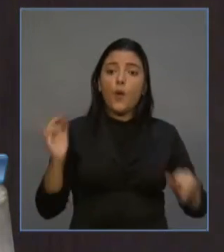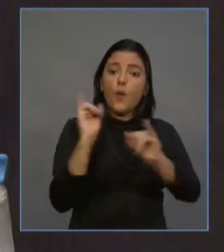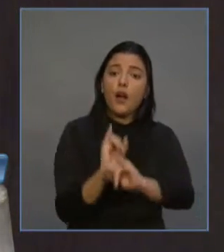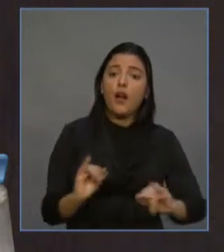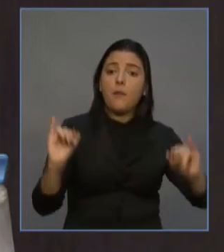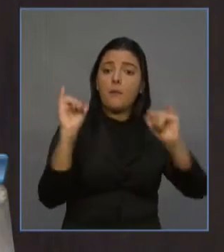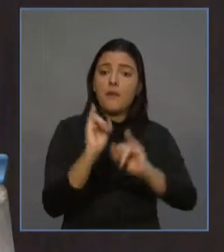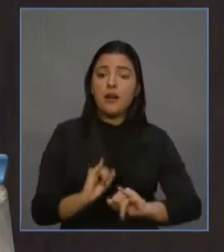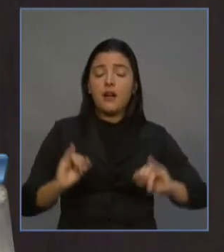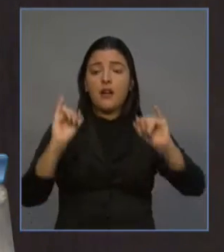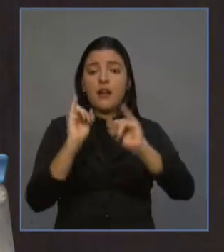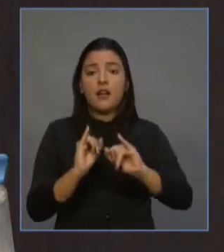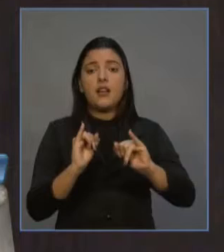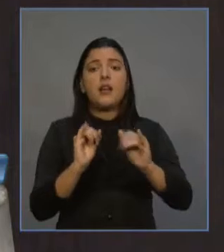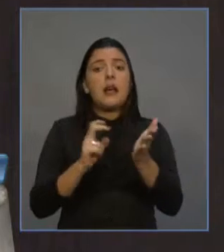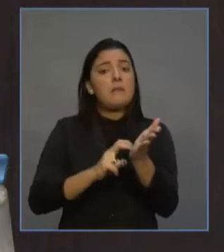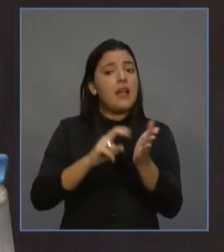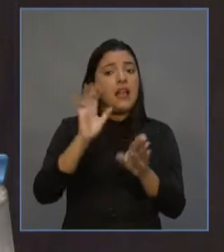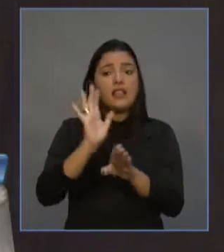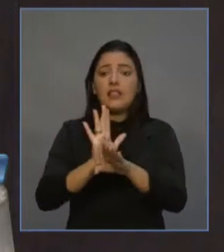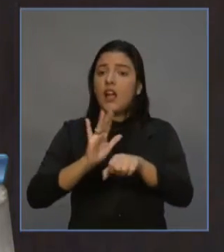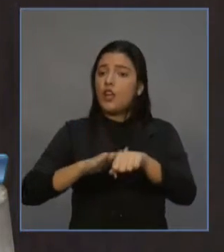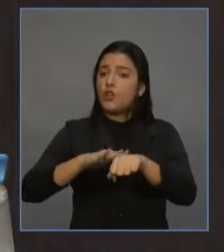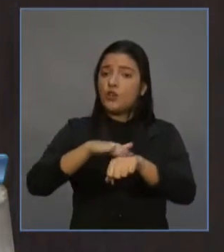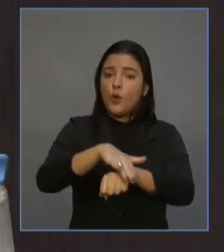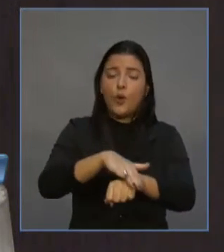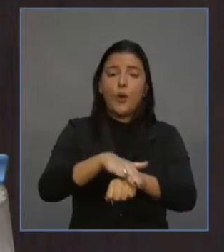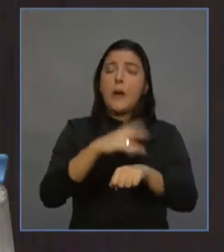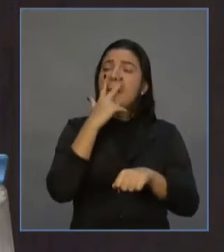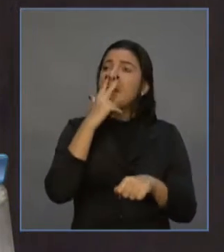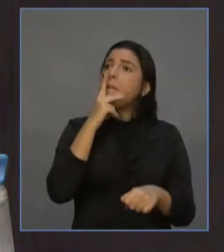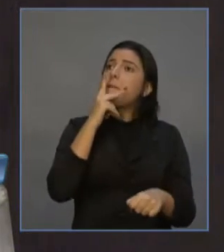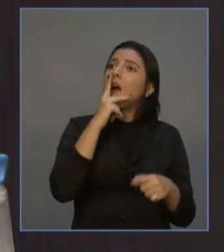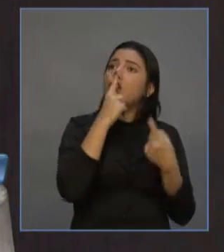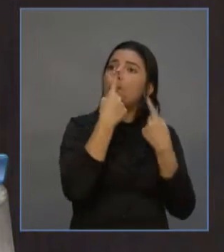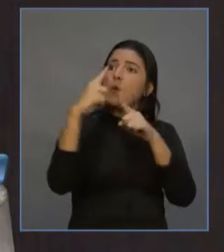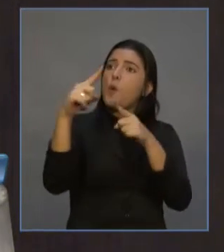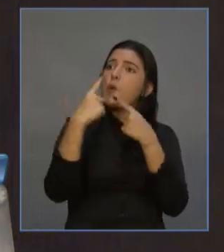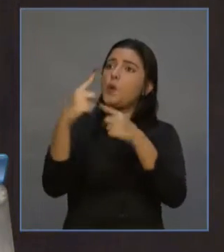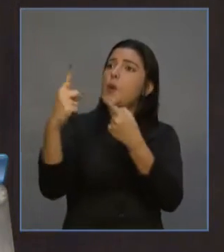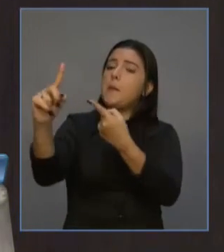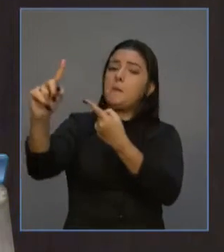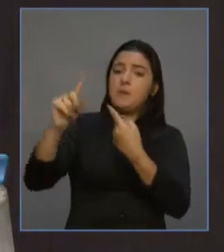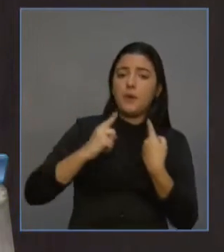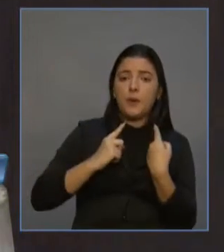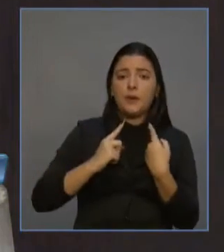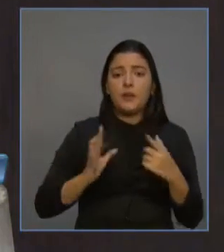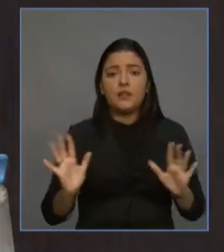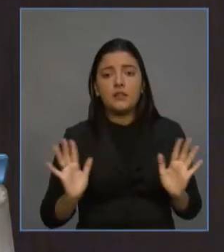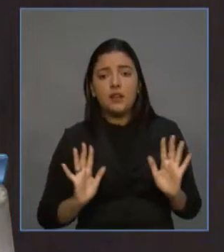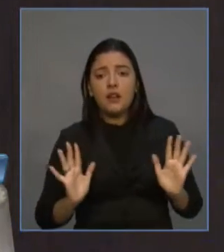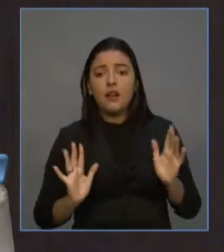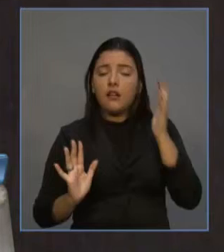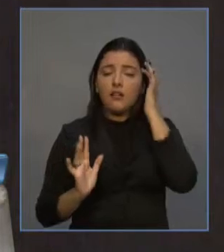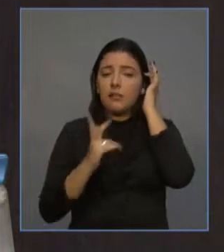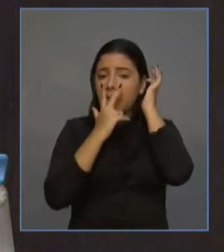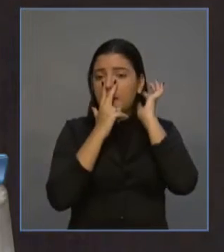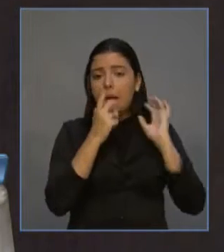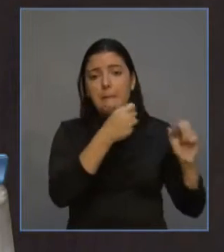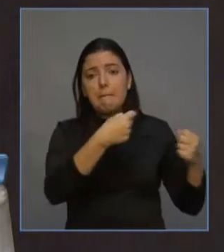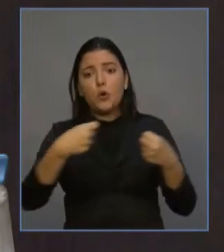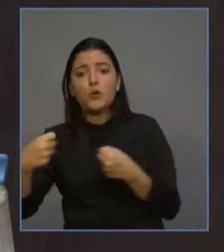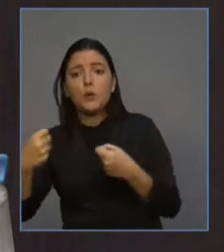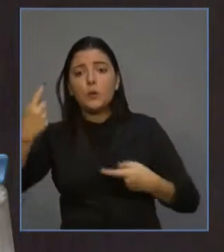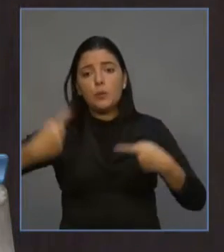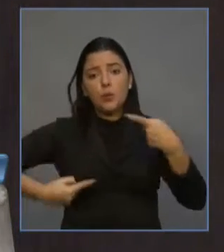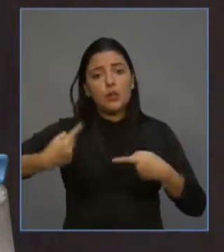campanha diuturnamente, porque não se trata de uma posição partidária somente. Não se trata da definição de uma posição